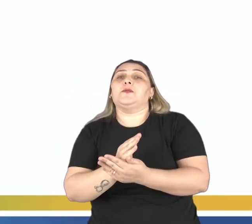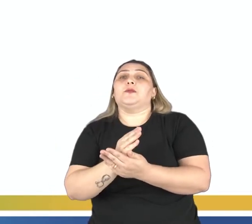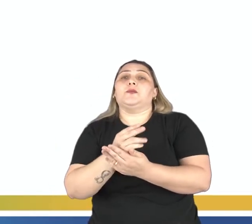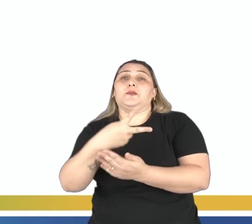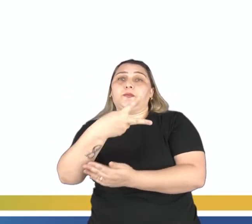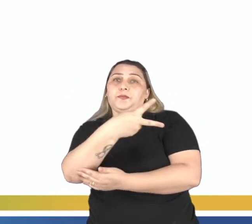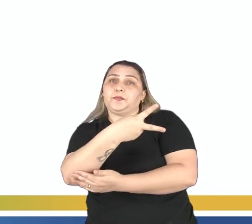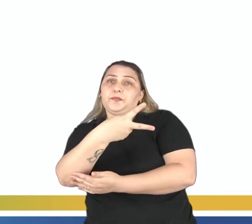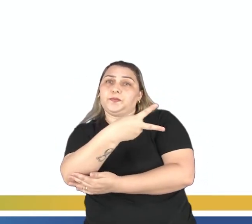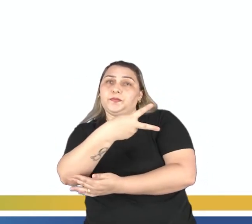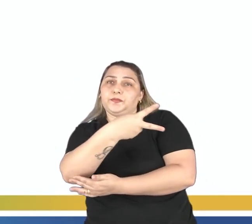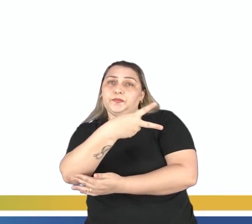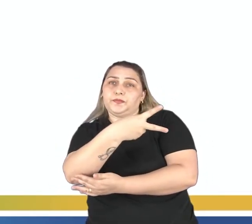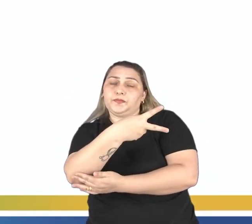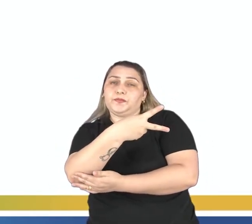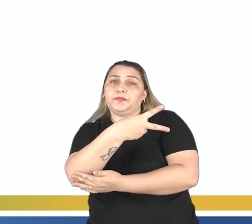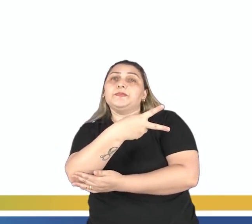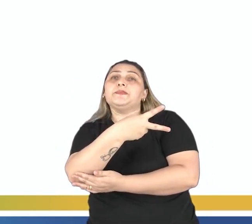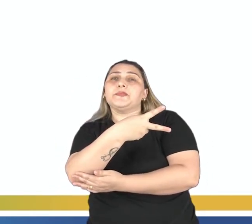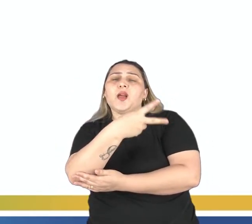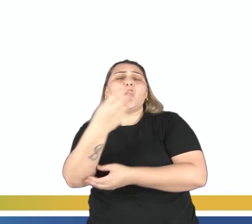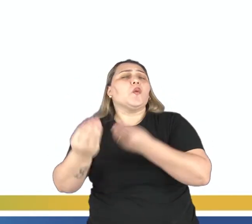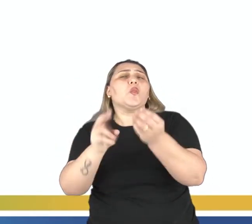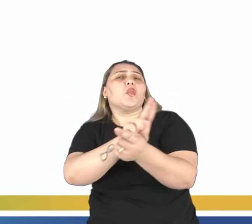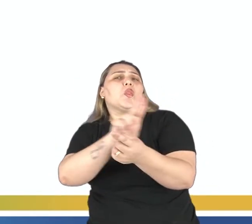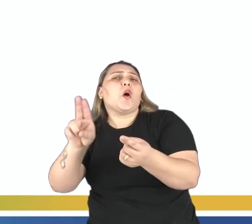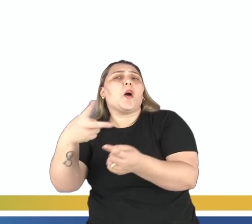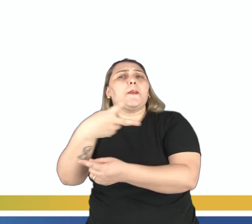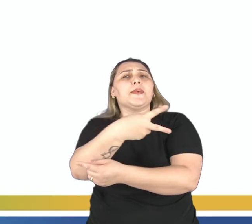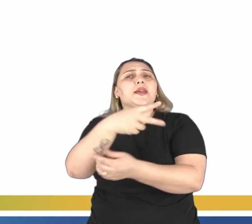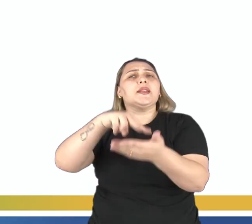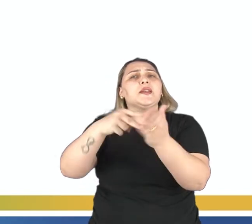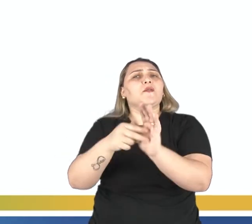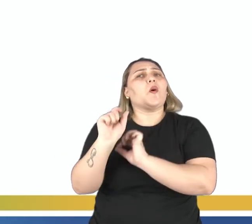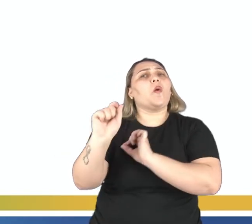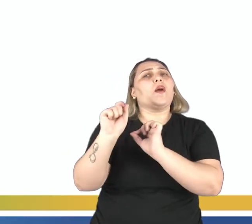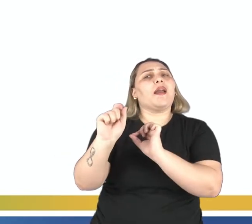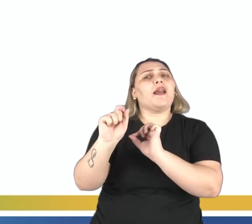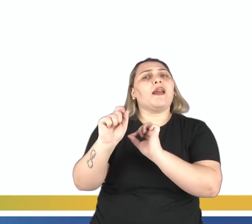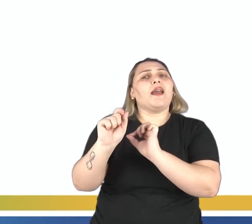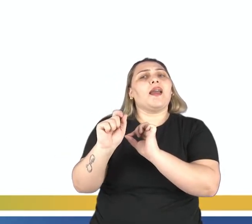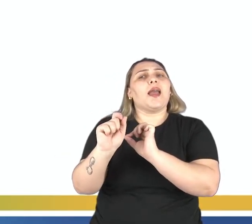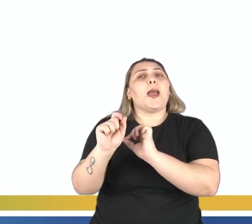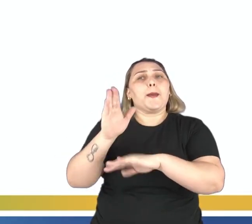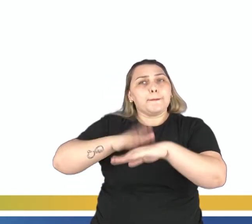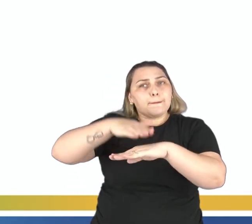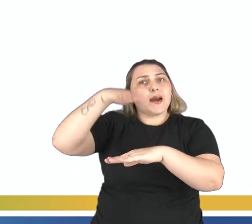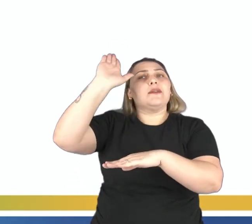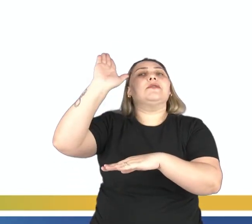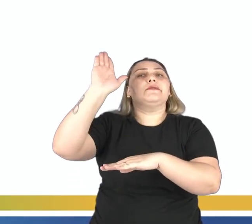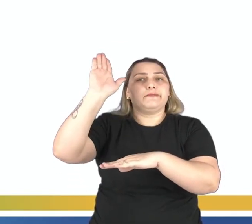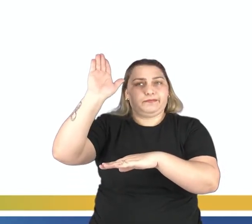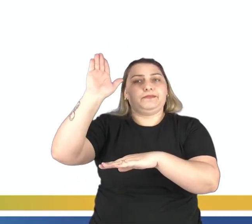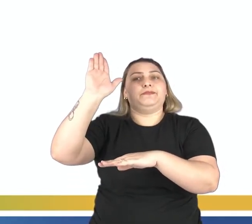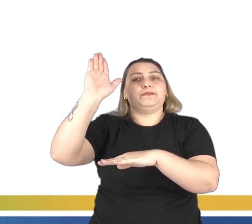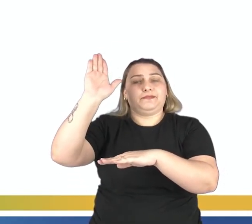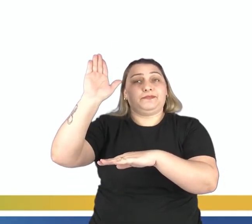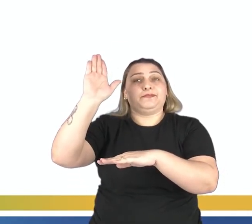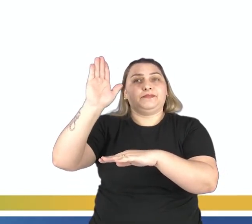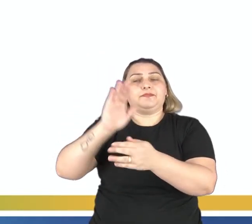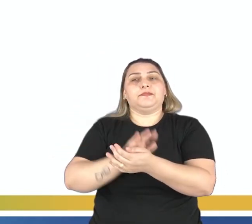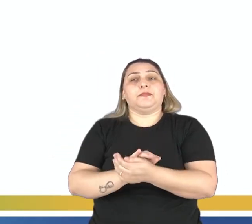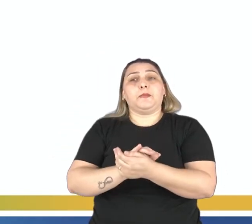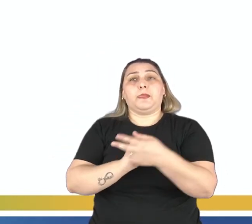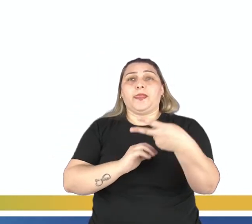símbolo que está aparecendo aí na tela para vocês, como é que é o nome dele? Ele significa o quê? Ele significa o quê? Maior que.